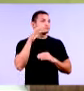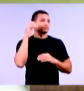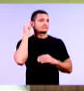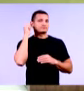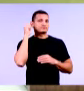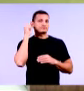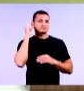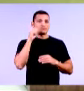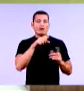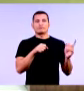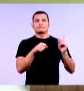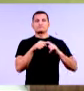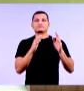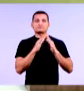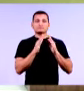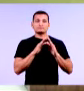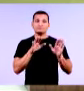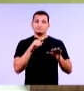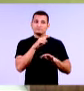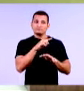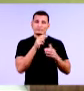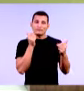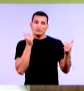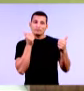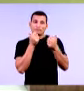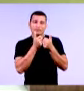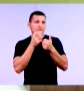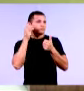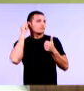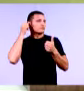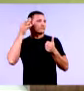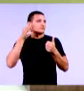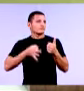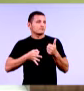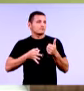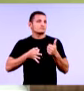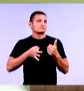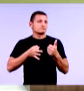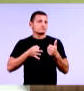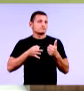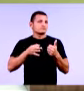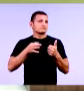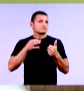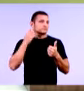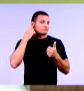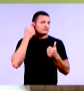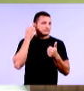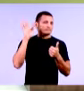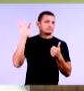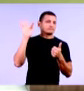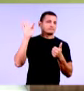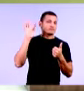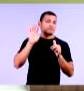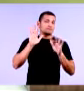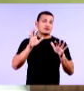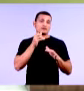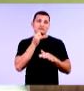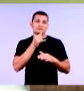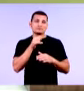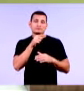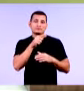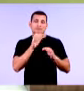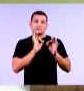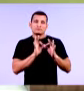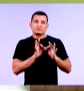que se você estiver perto dela, você vai escutar perfeitamente. Ou seja, você vai escutar que até o seu ouvido vai doer. Mas se você estiver